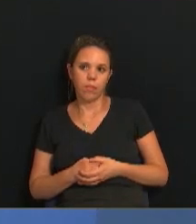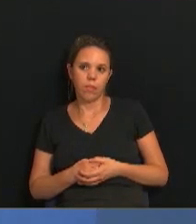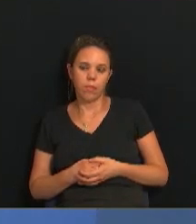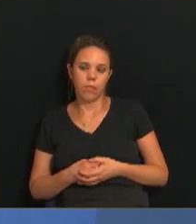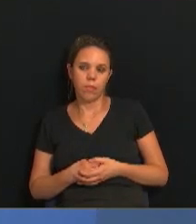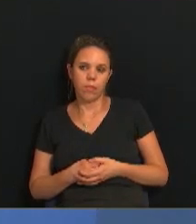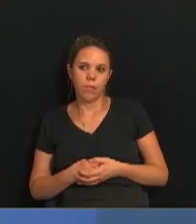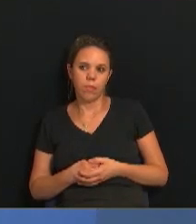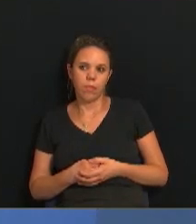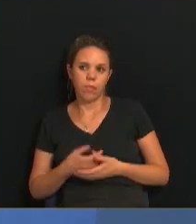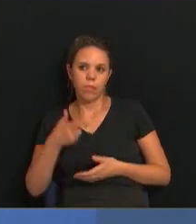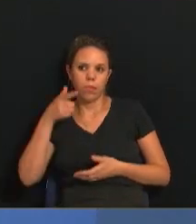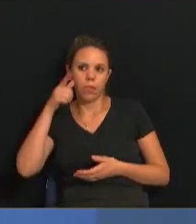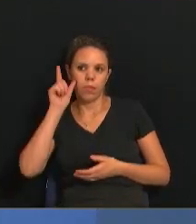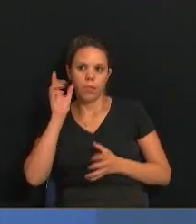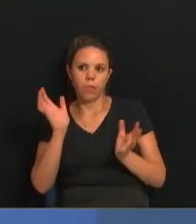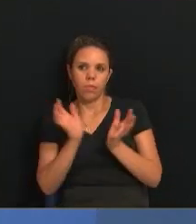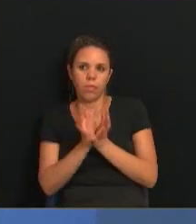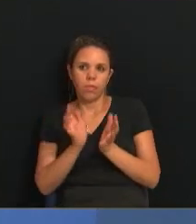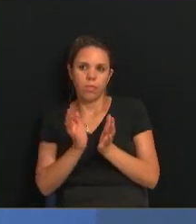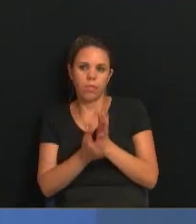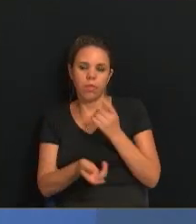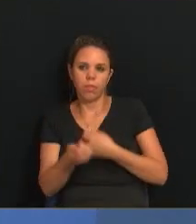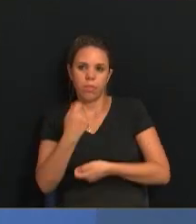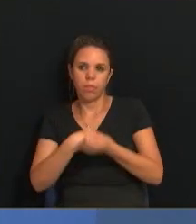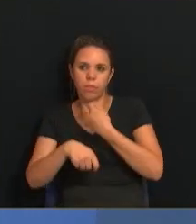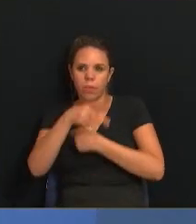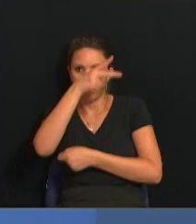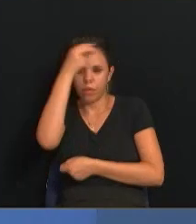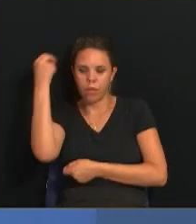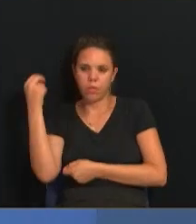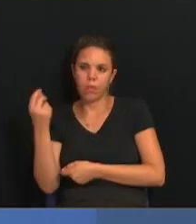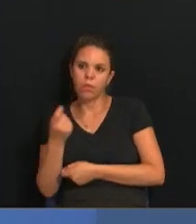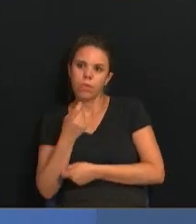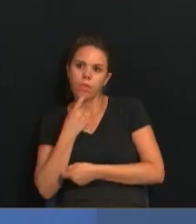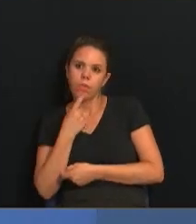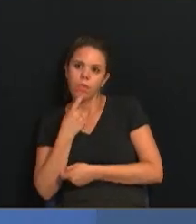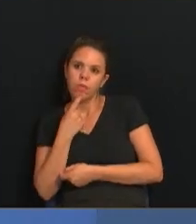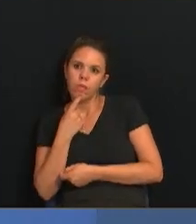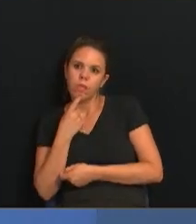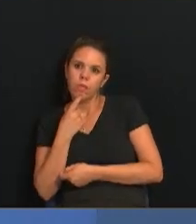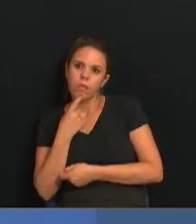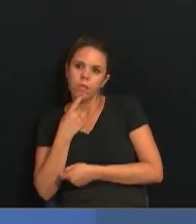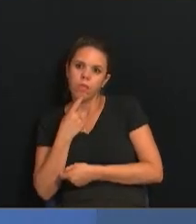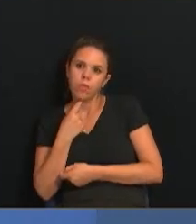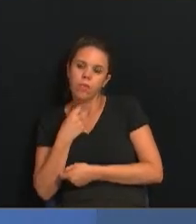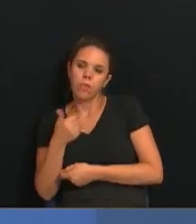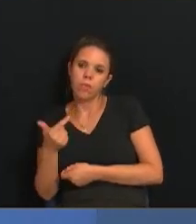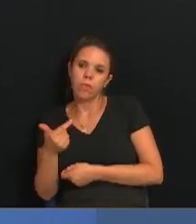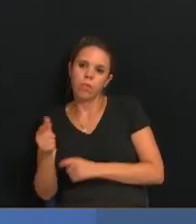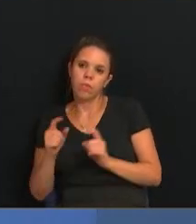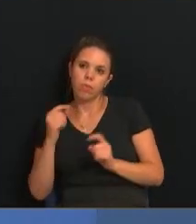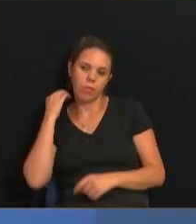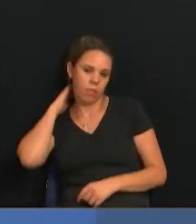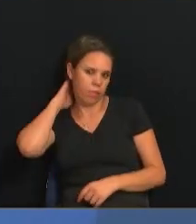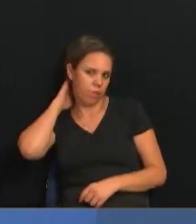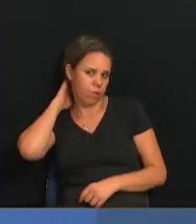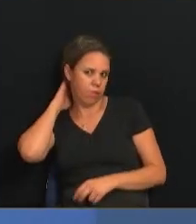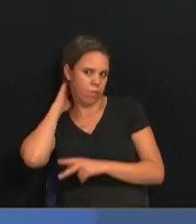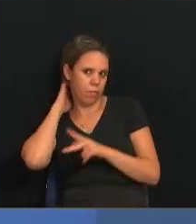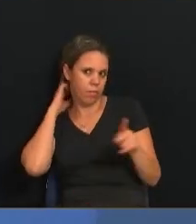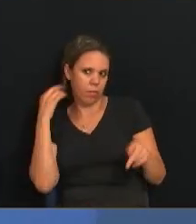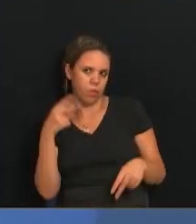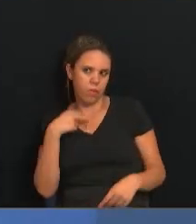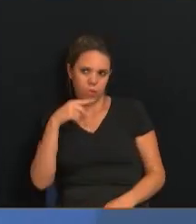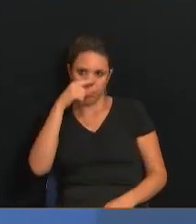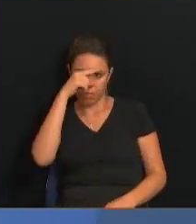E ontem também a Comissão de Administração Pública da Câmara de Campinas realizou a segunda reunião sob a presidência do vereador